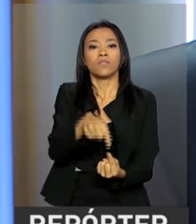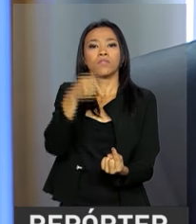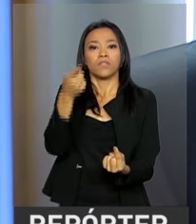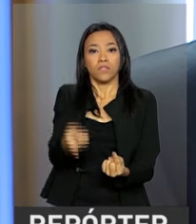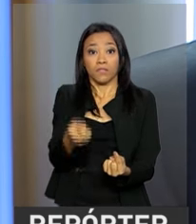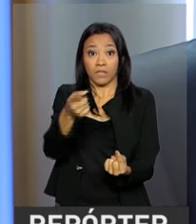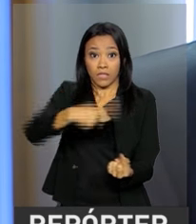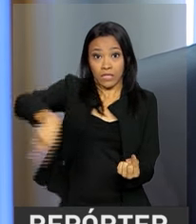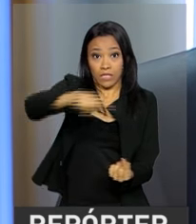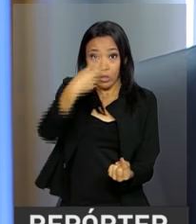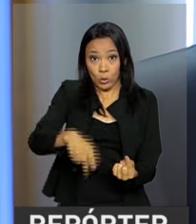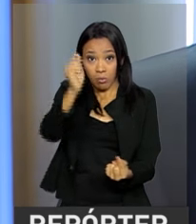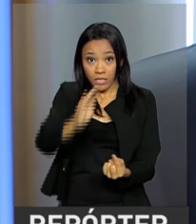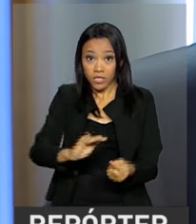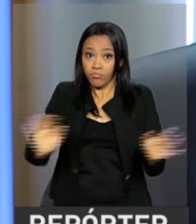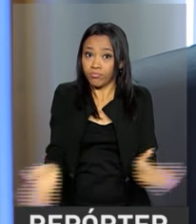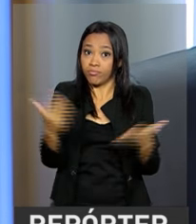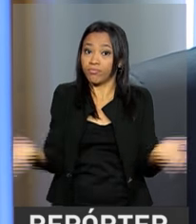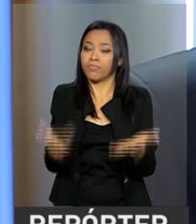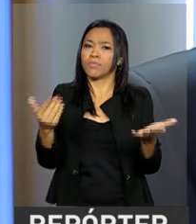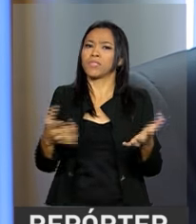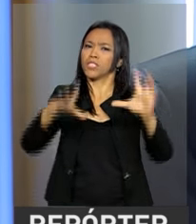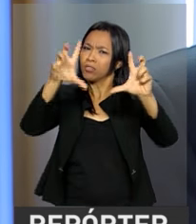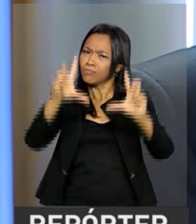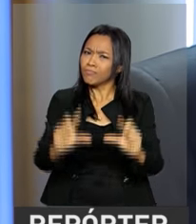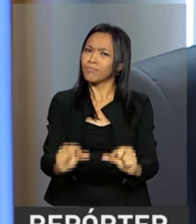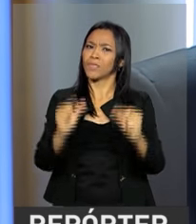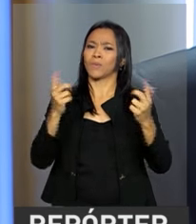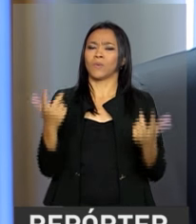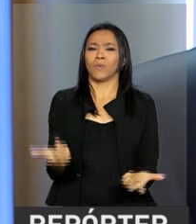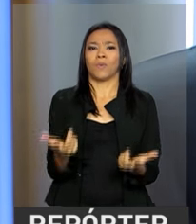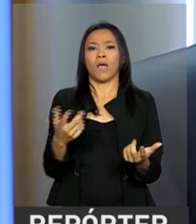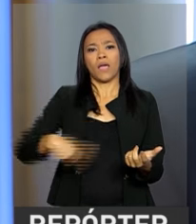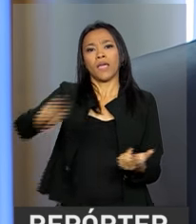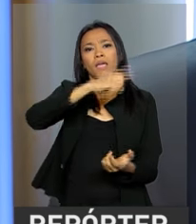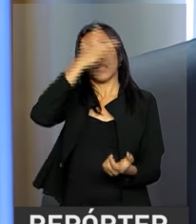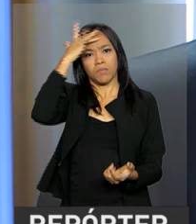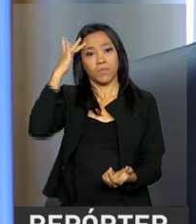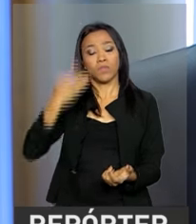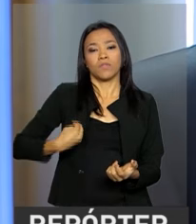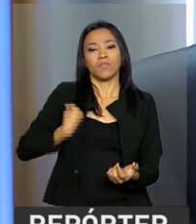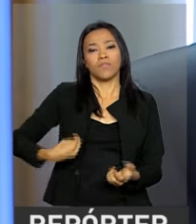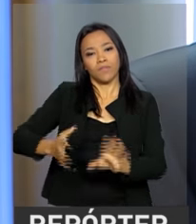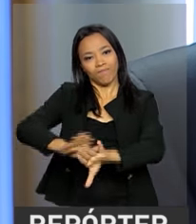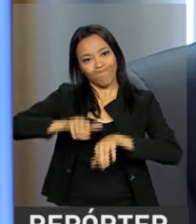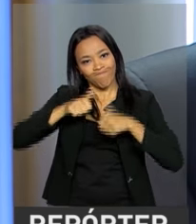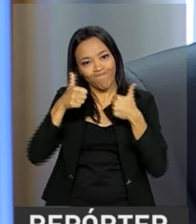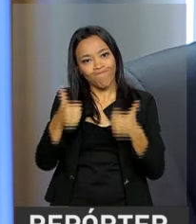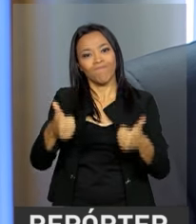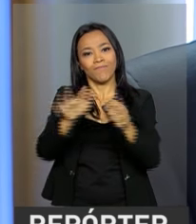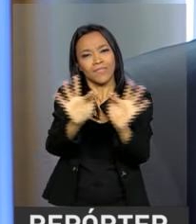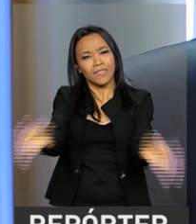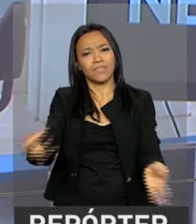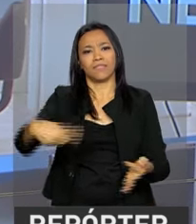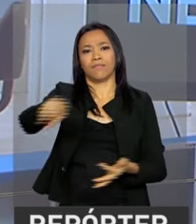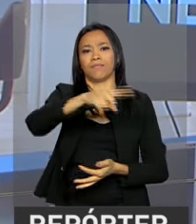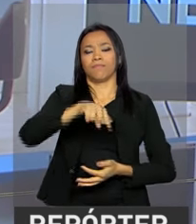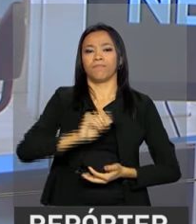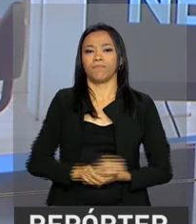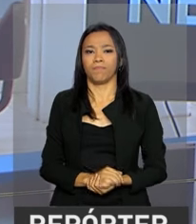custo de produzir no Brasil seja mais baixo a vida das pessoas possa cada vez ser mais simplificada